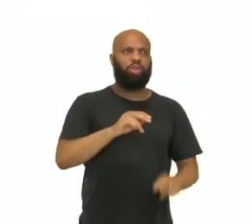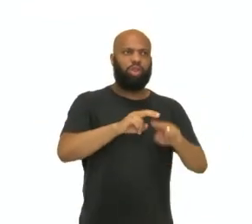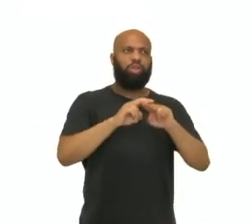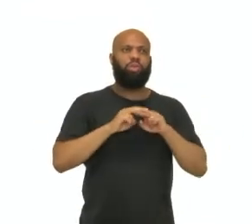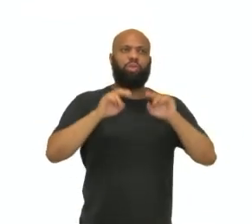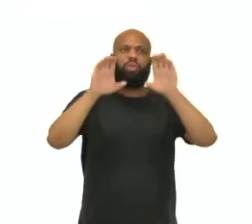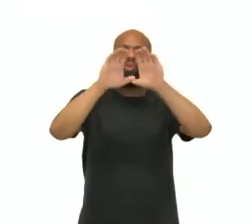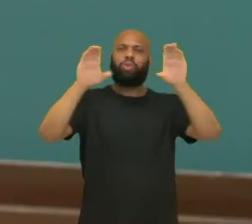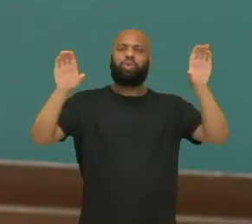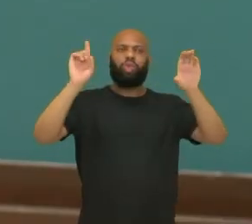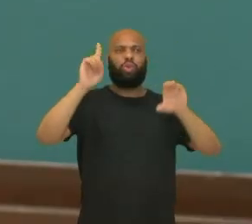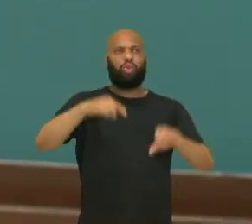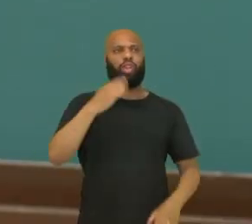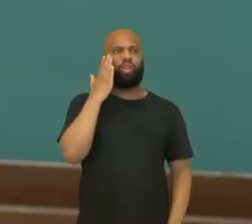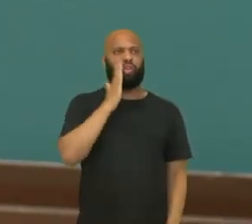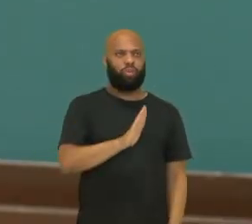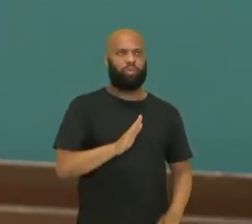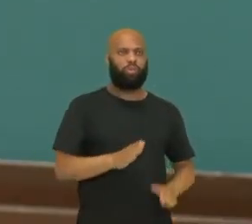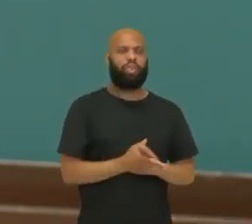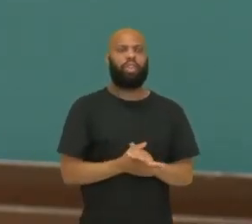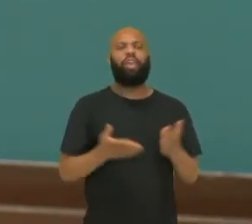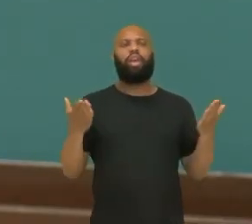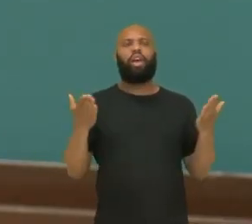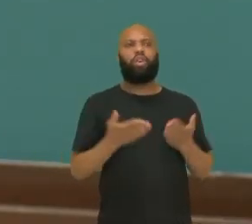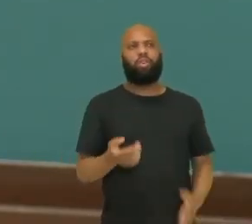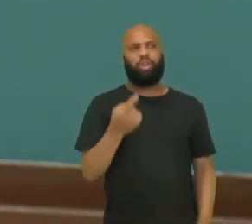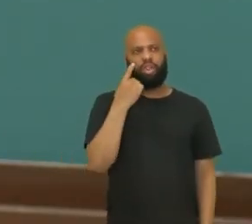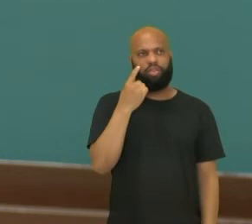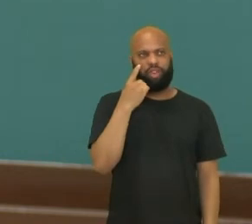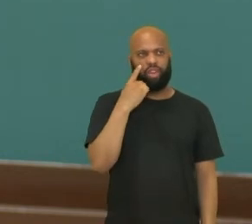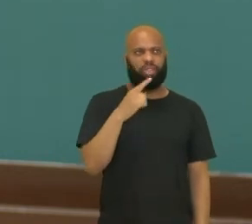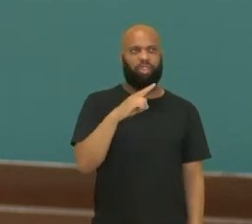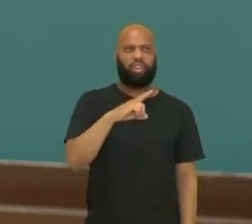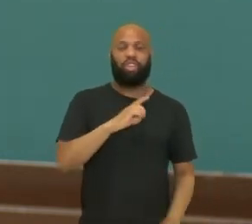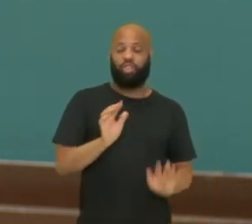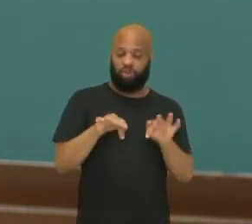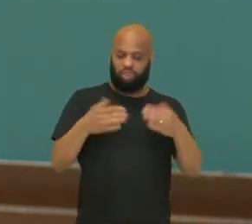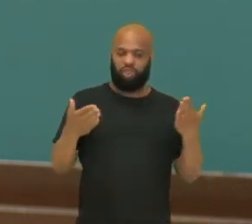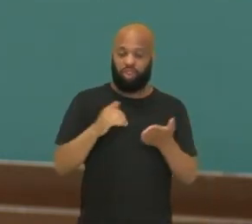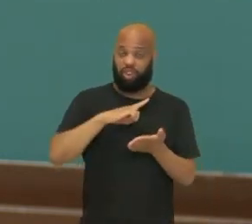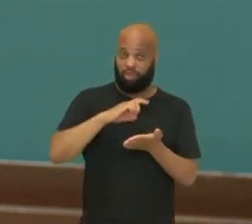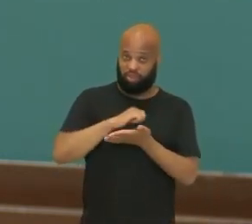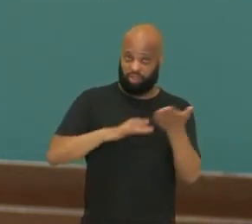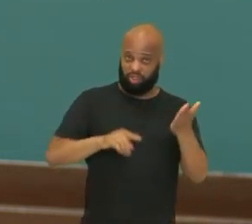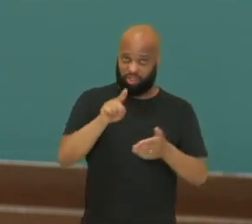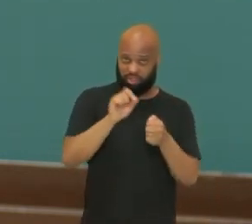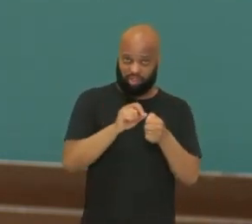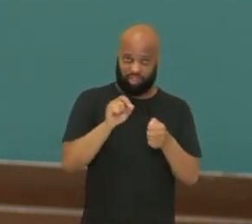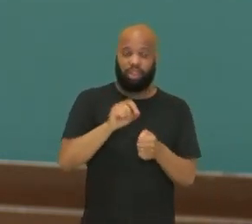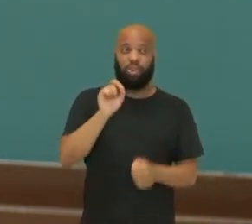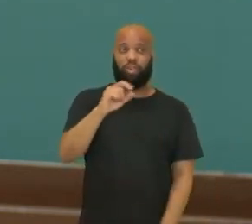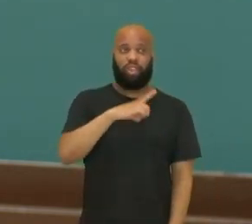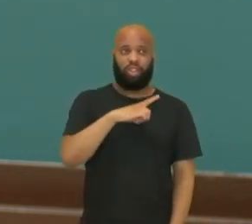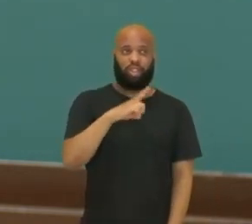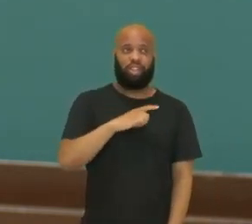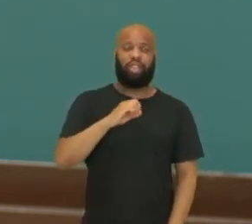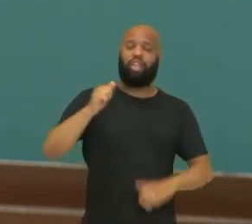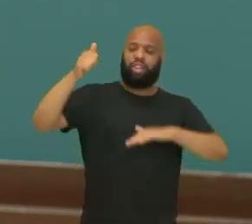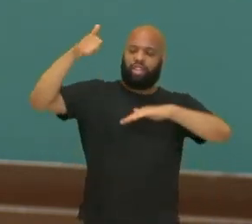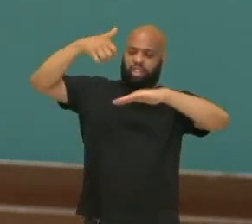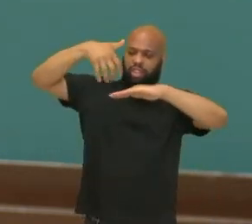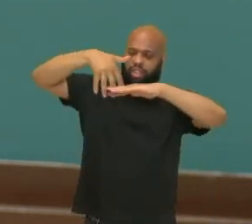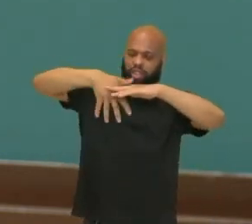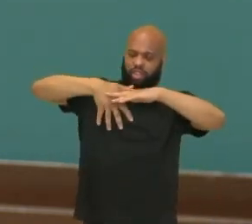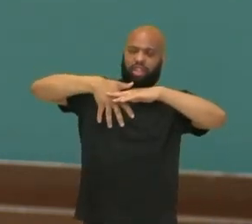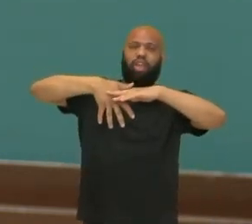você olha ele e você vê ele azul. Pessoal, vamos fechando a nossa aula com uma atividade? Ele fala o seguinte: a refração da